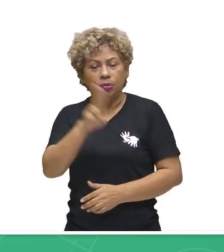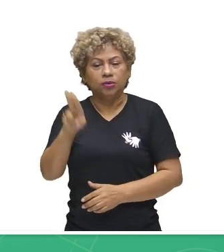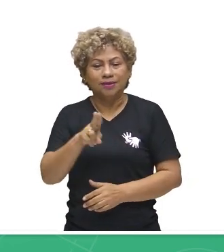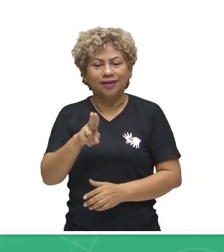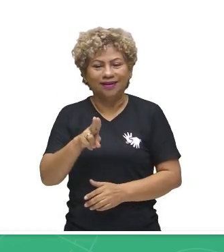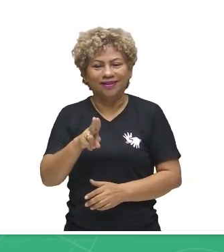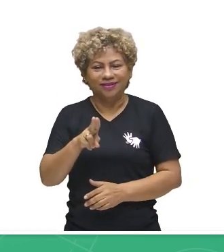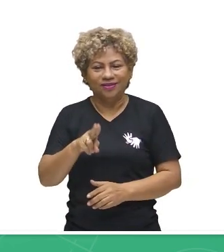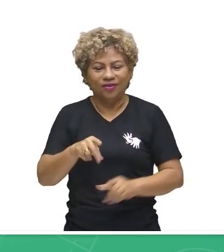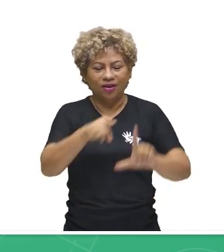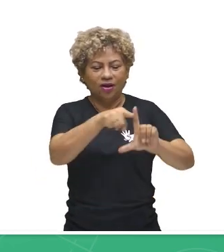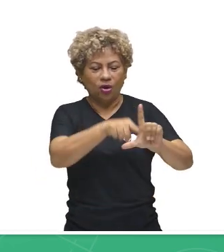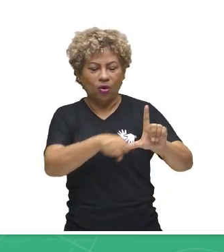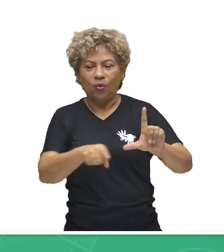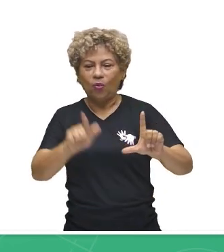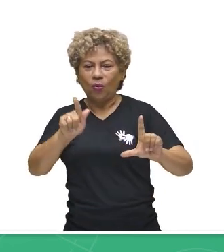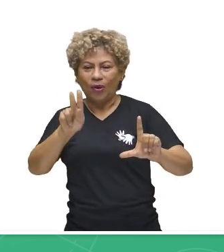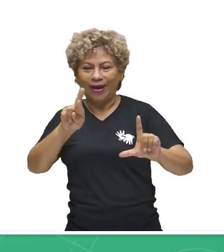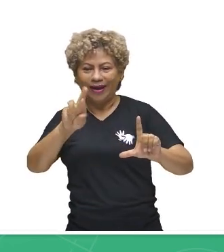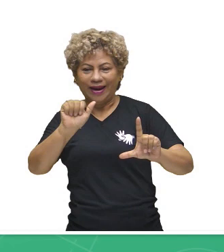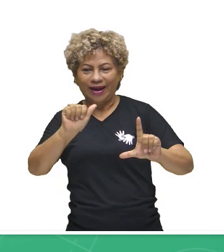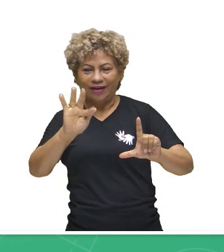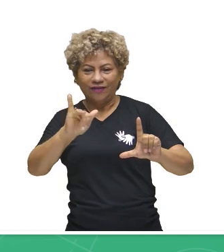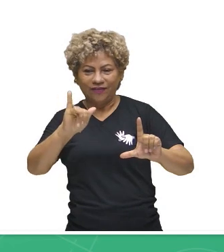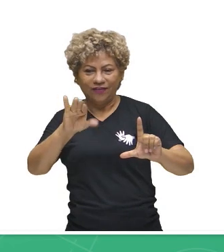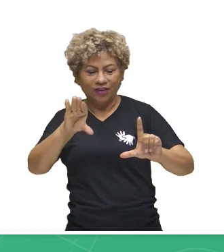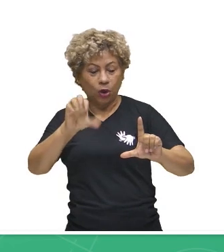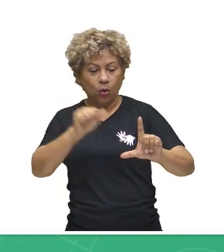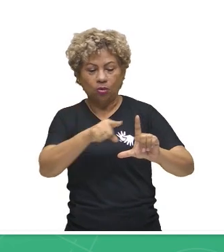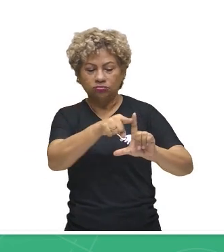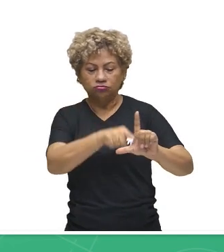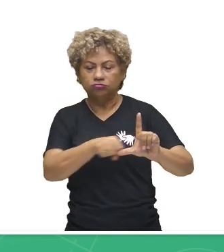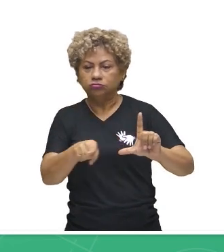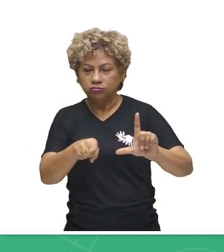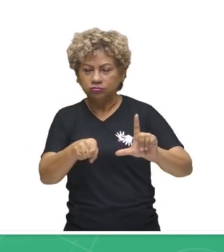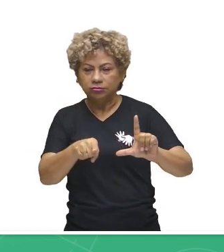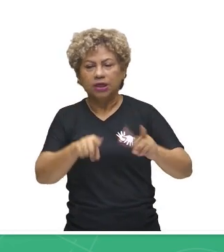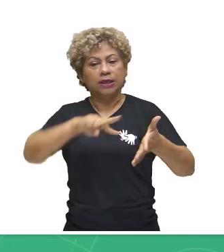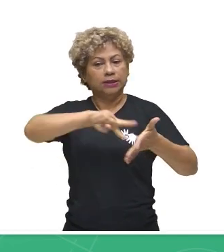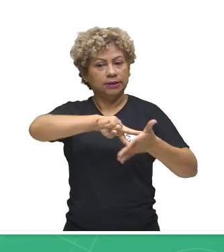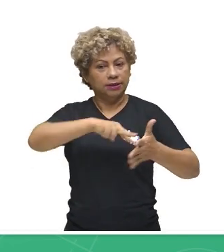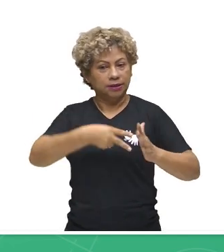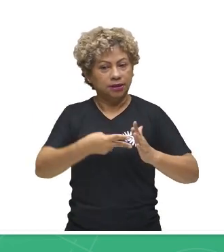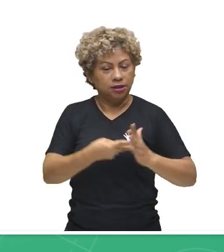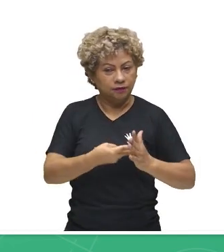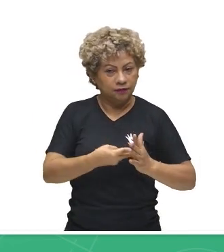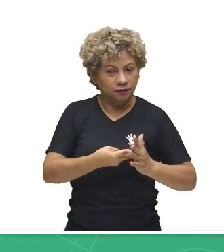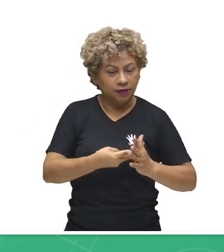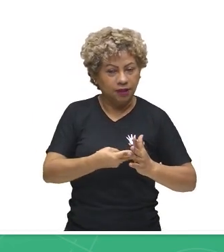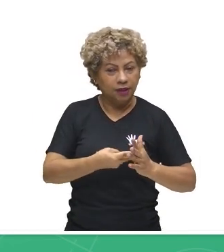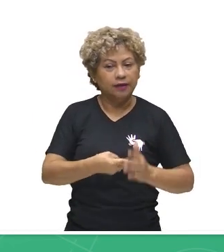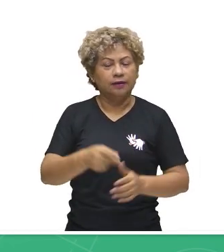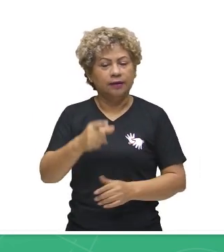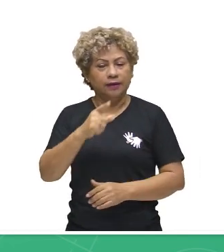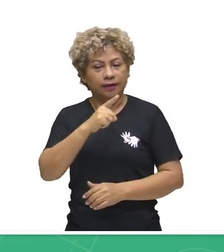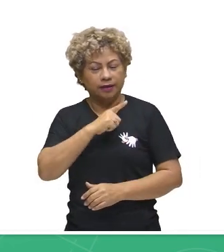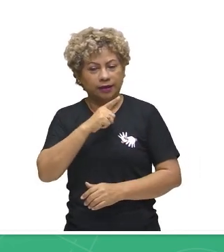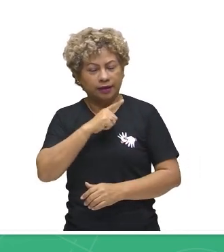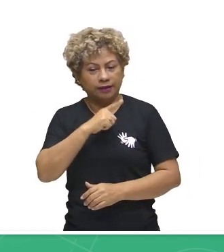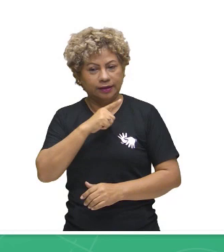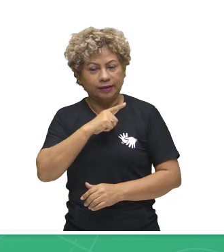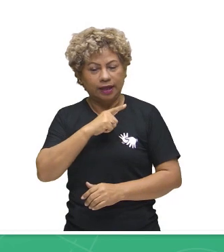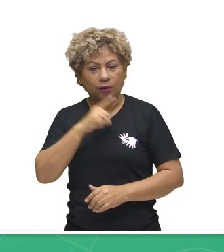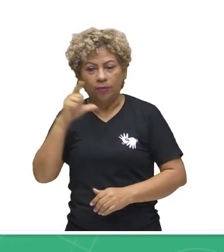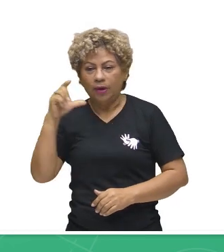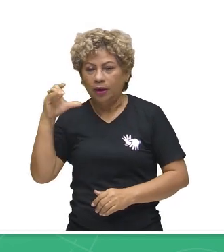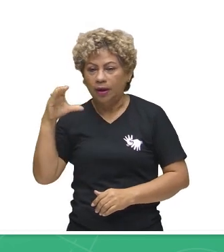estiver falando e utilizando o gráfico, ele representa aí de uma forma e de uma maneira